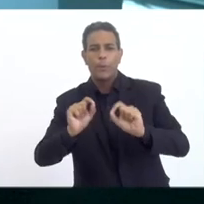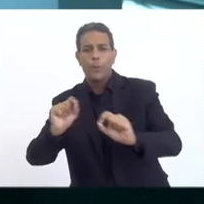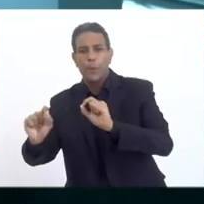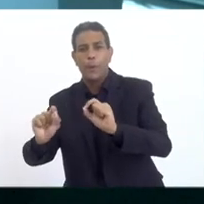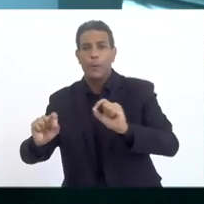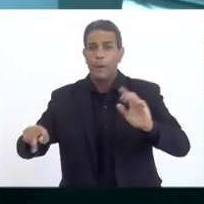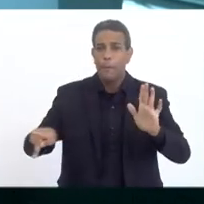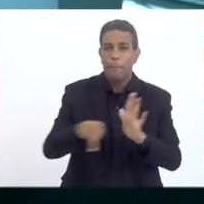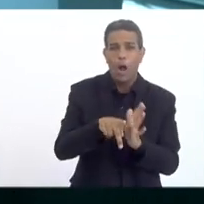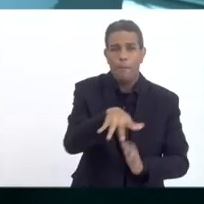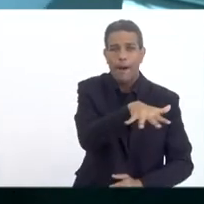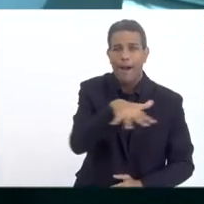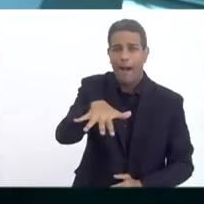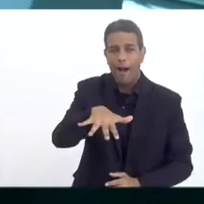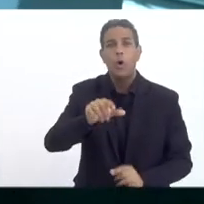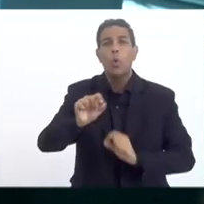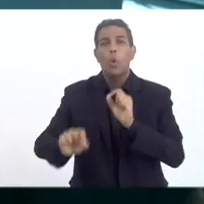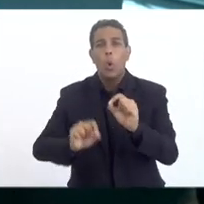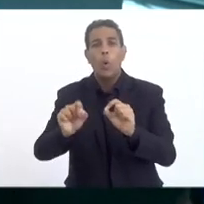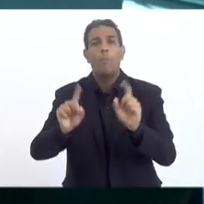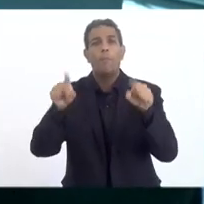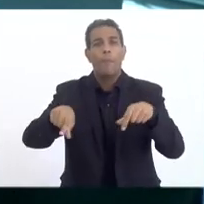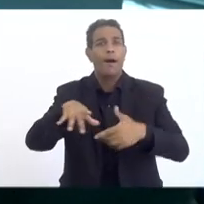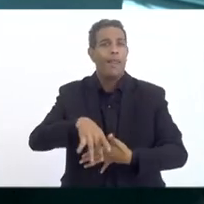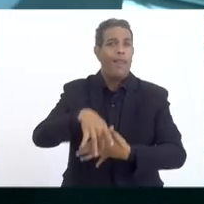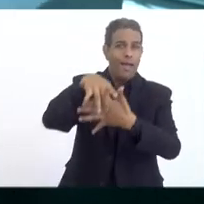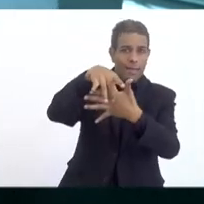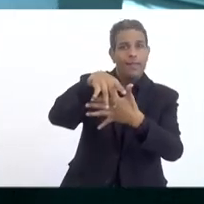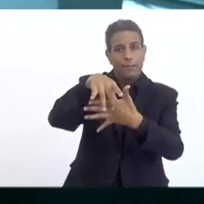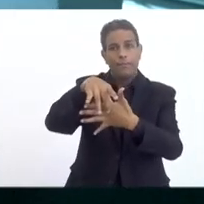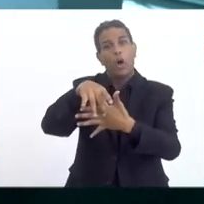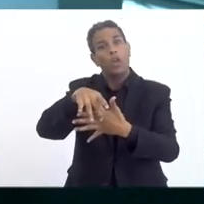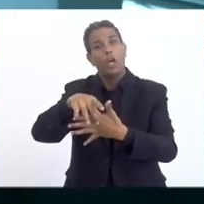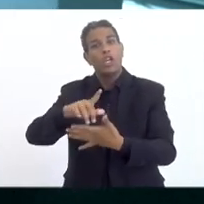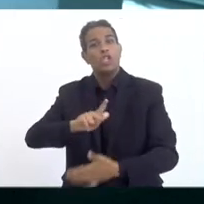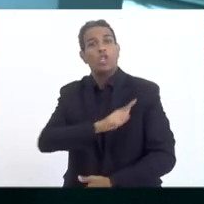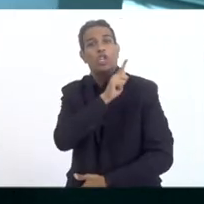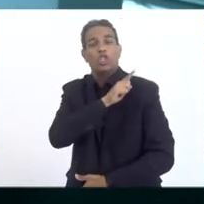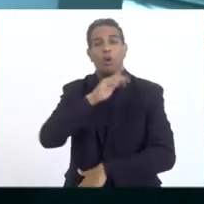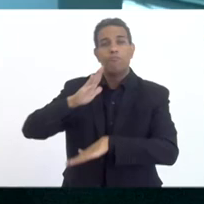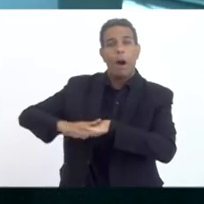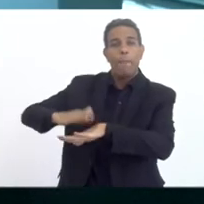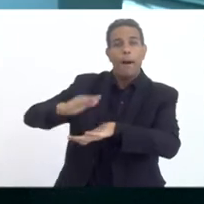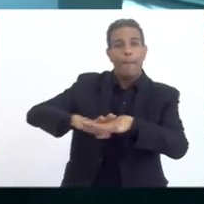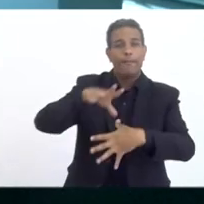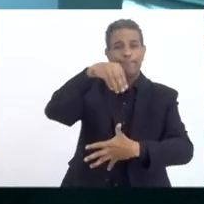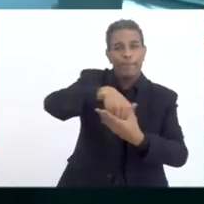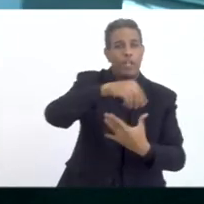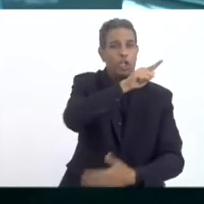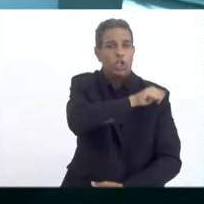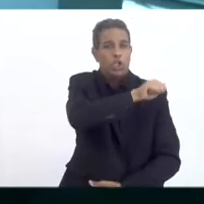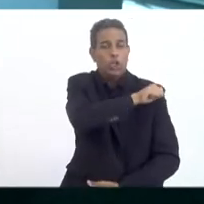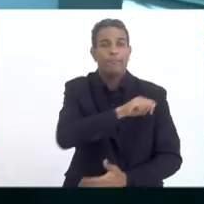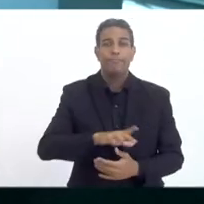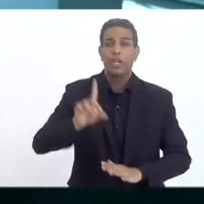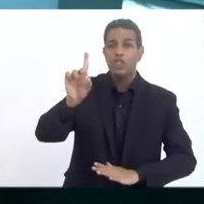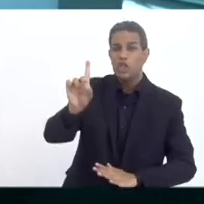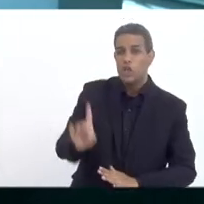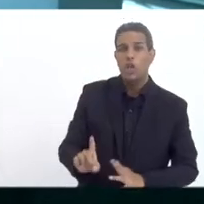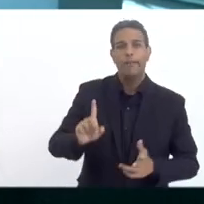servidores dessa categoria ocupam cargos de liderança e alta gestão dentro do Estado, incluindo